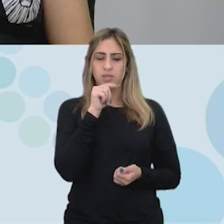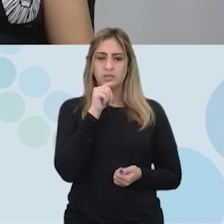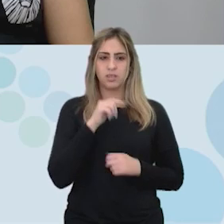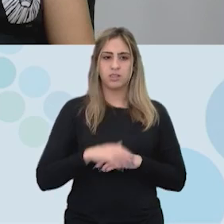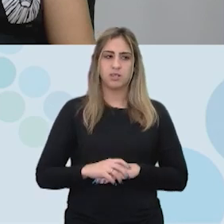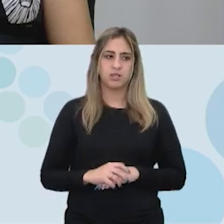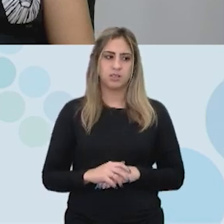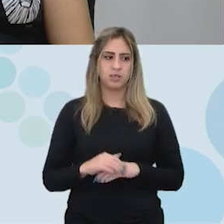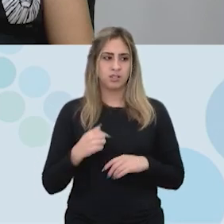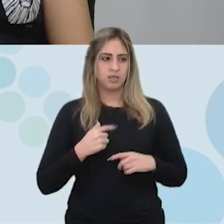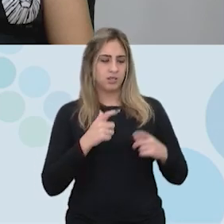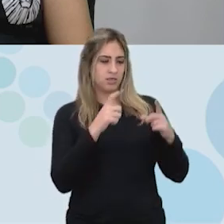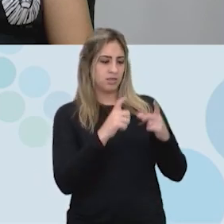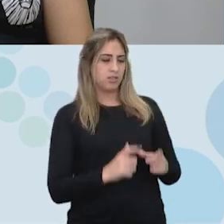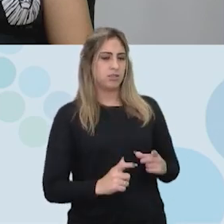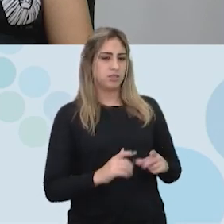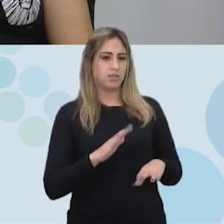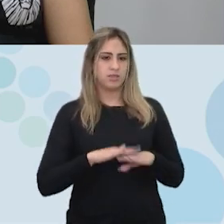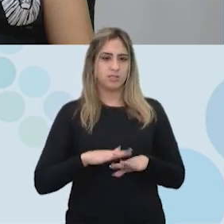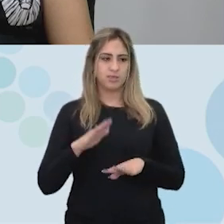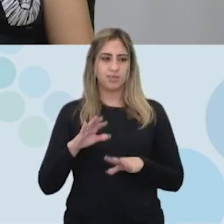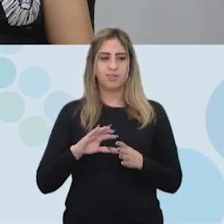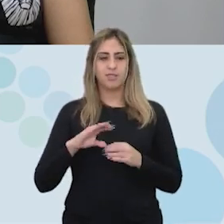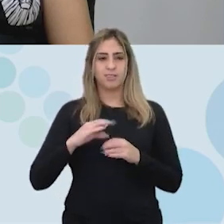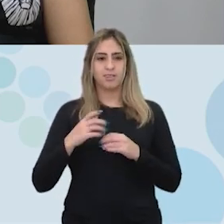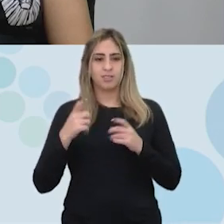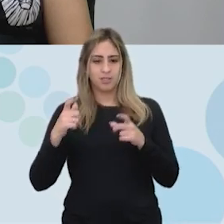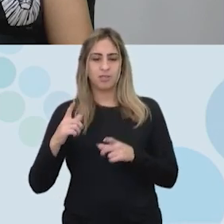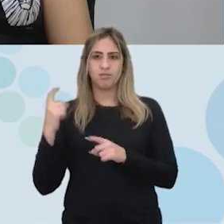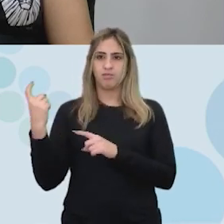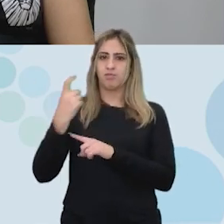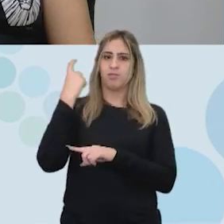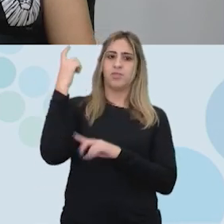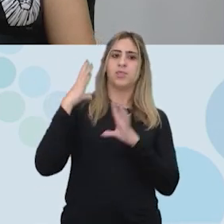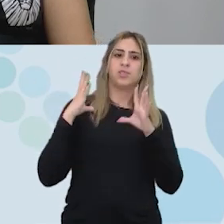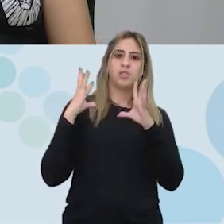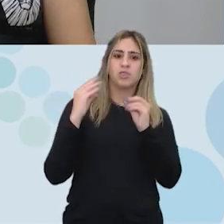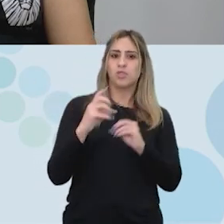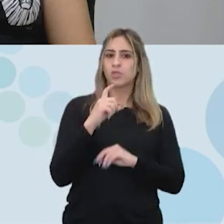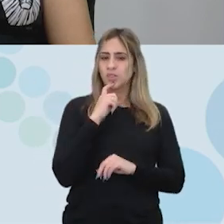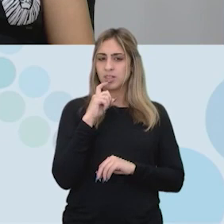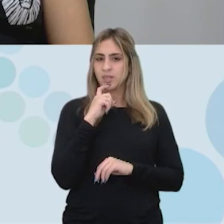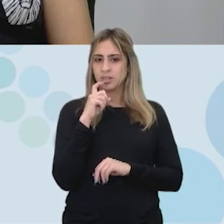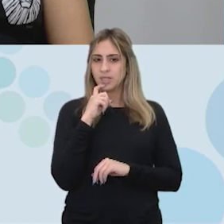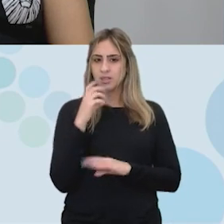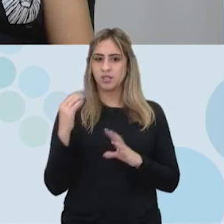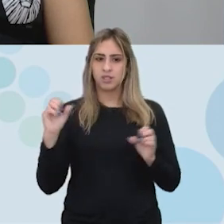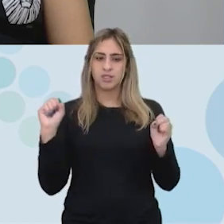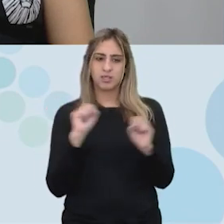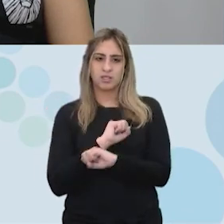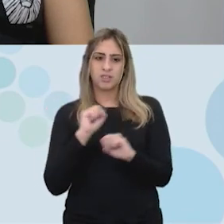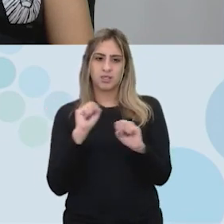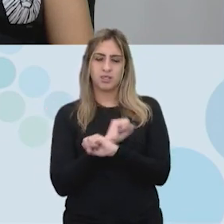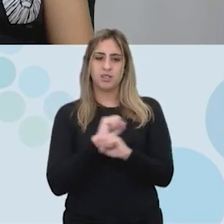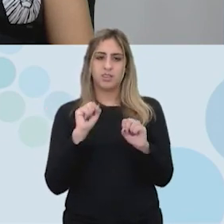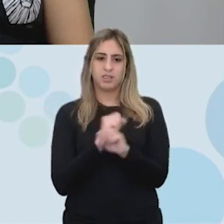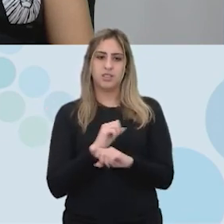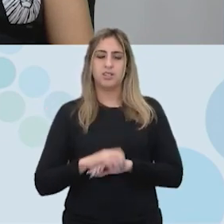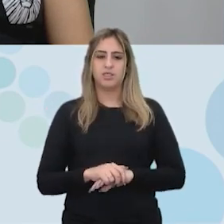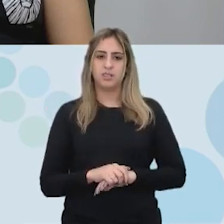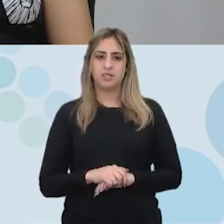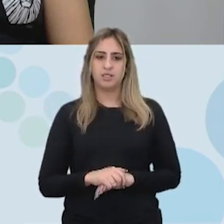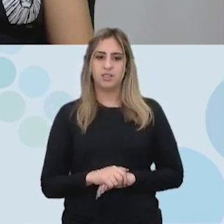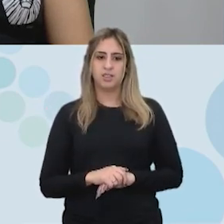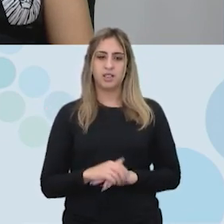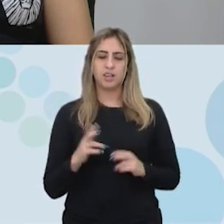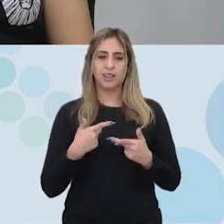Num lugar que praticamente acima do campo base, né? No campo alto é tudo gelo, muito frio. Então, assim, tem muita